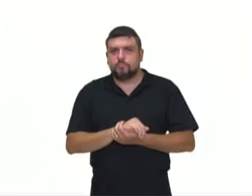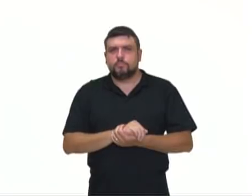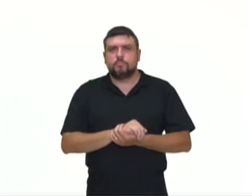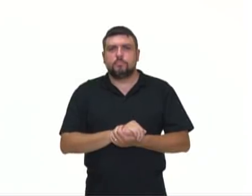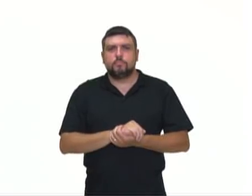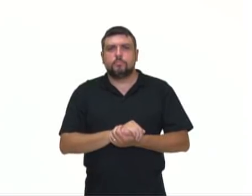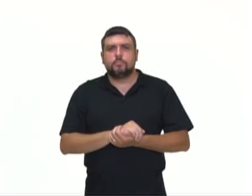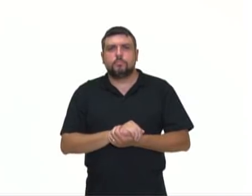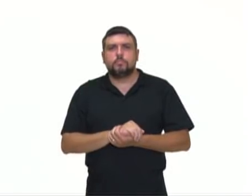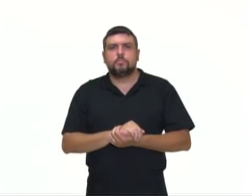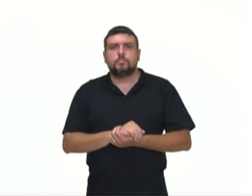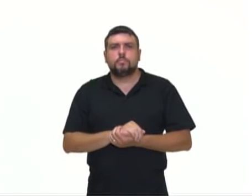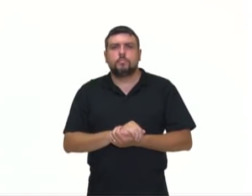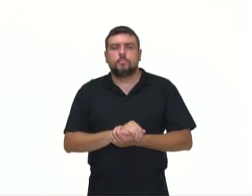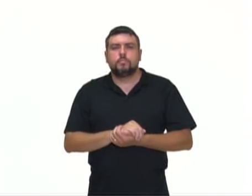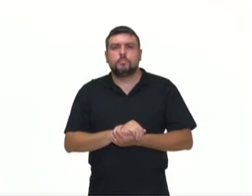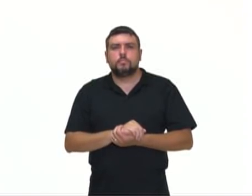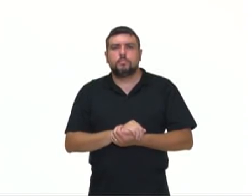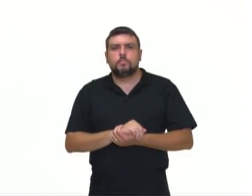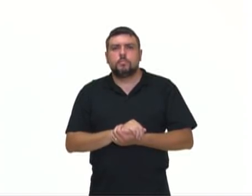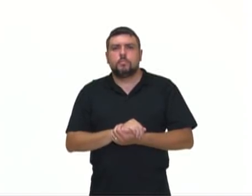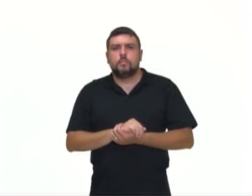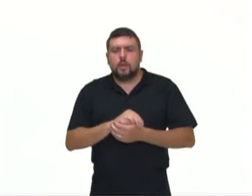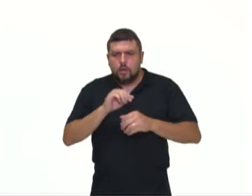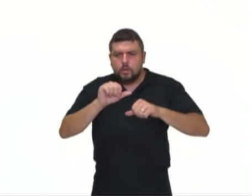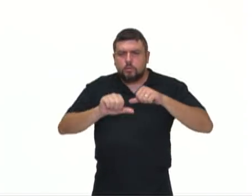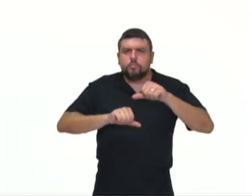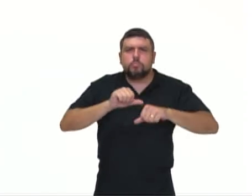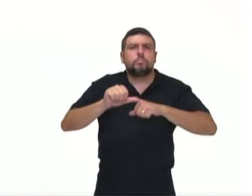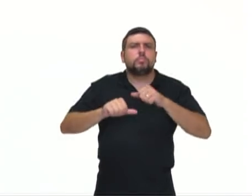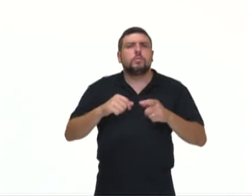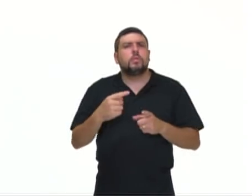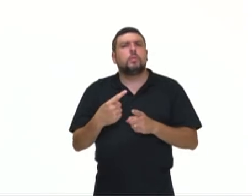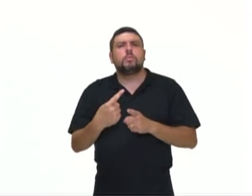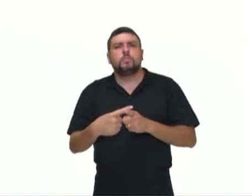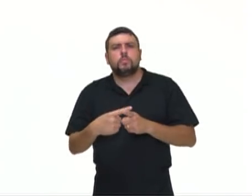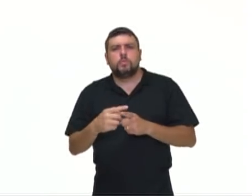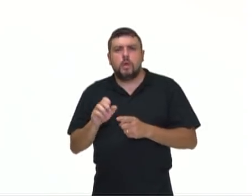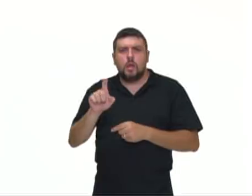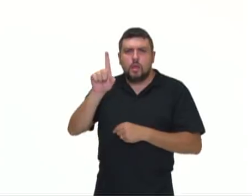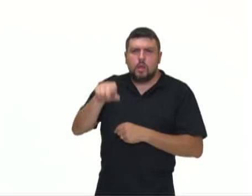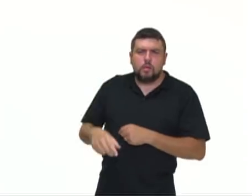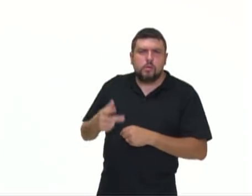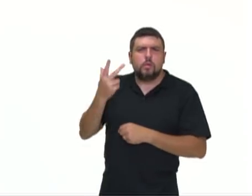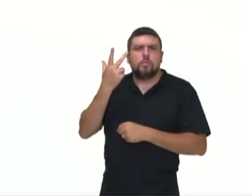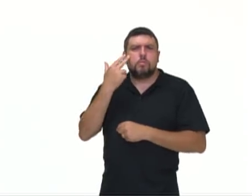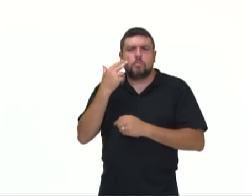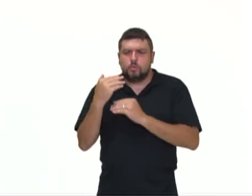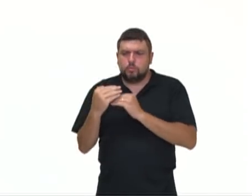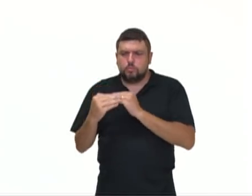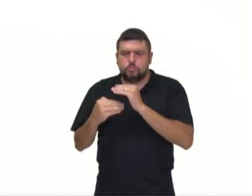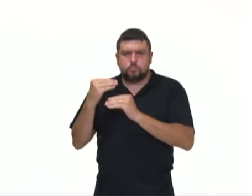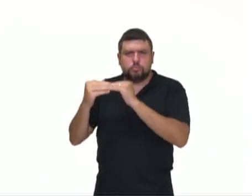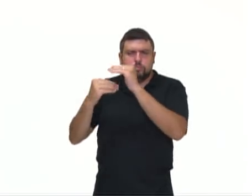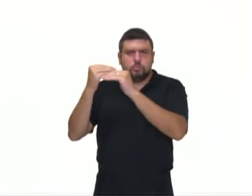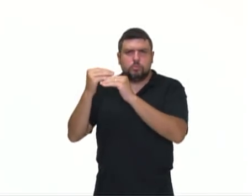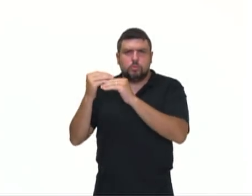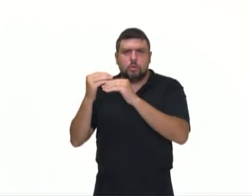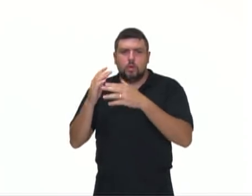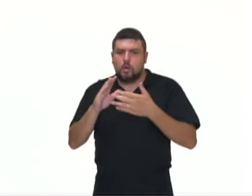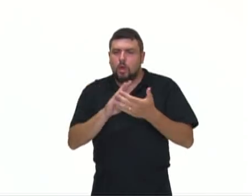Saiba que determinadas alterações são próprias da evolução da modalidade esportiva e que outras sofrem influências de